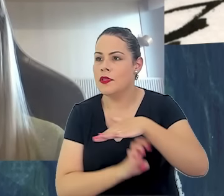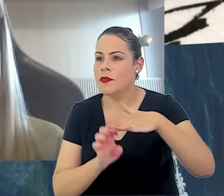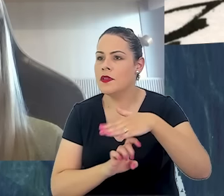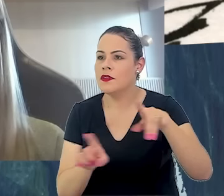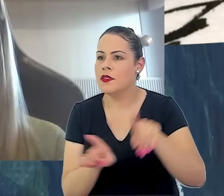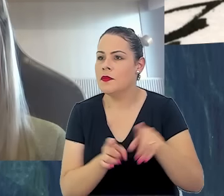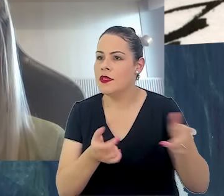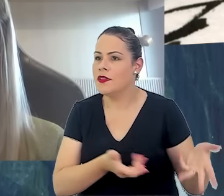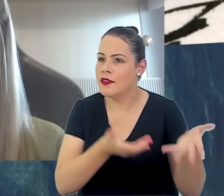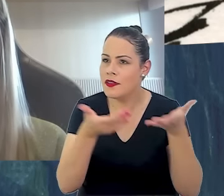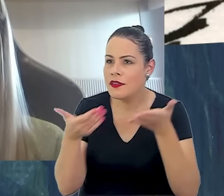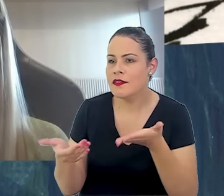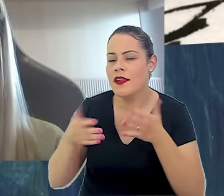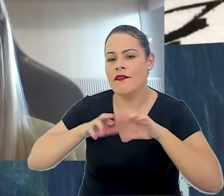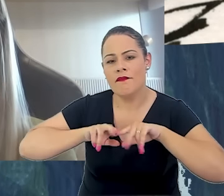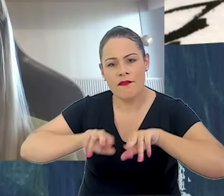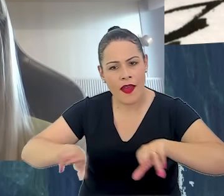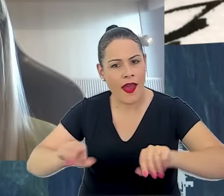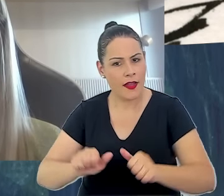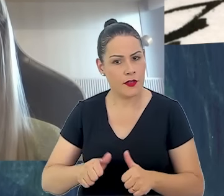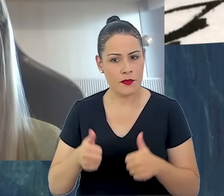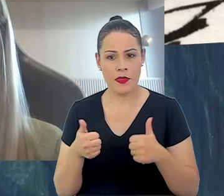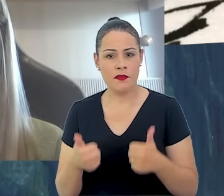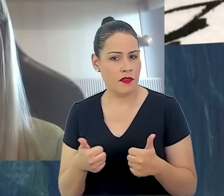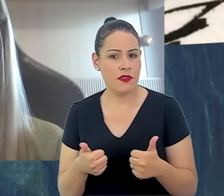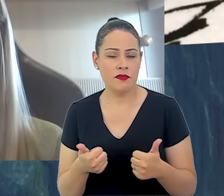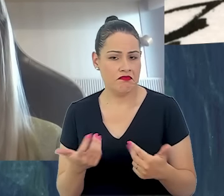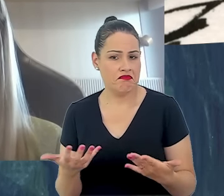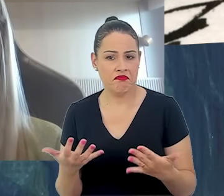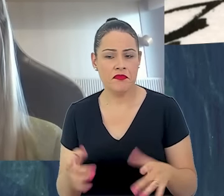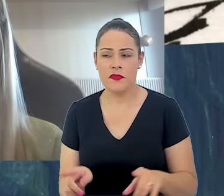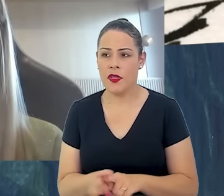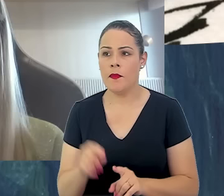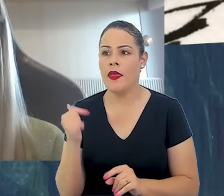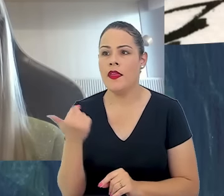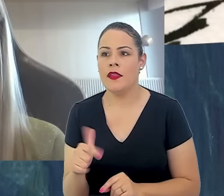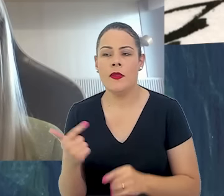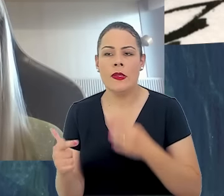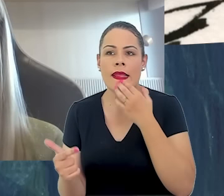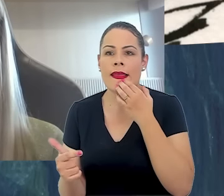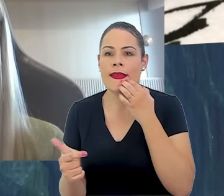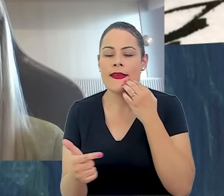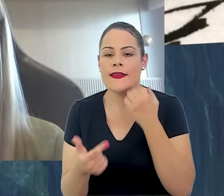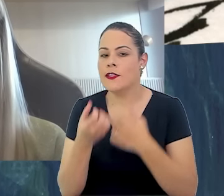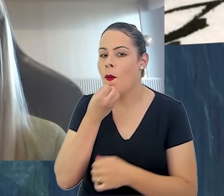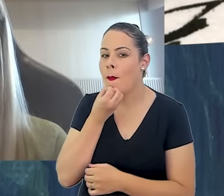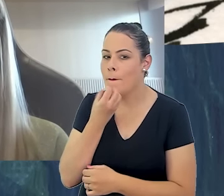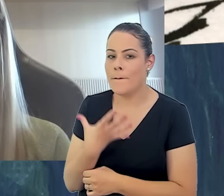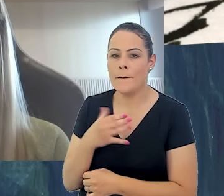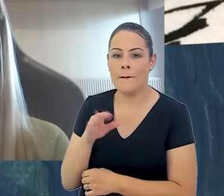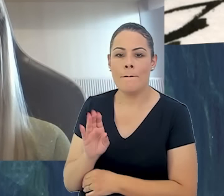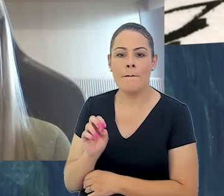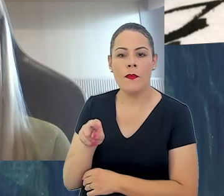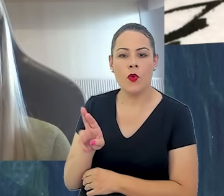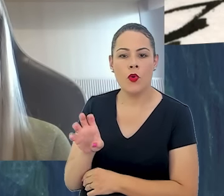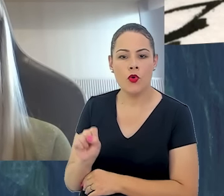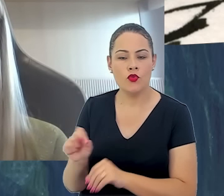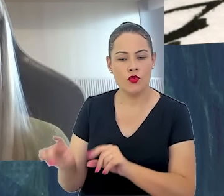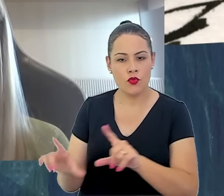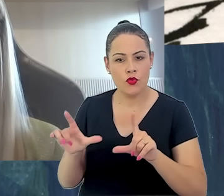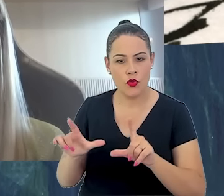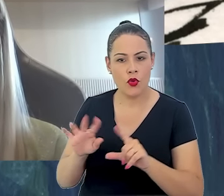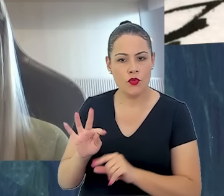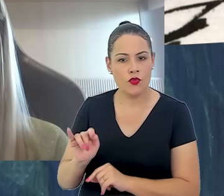empresa que te traz uma série de benefícios. Né, que não vai estar ali no bônus, né, no